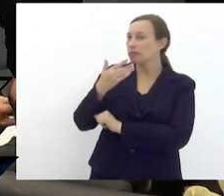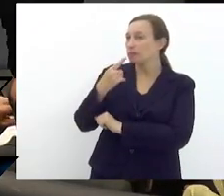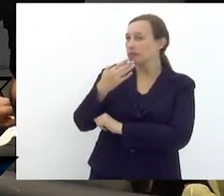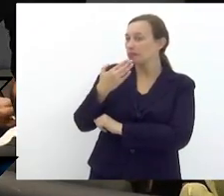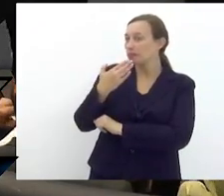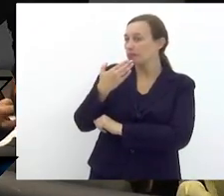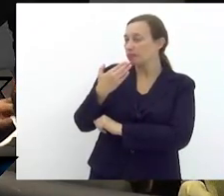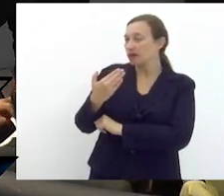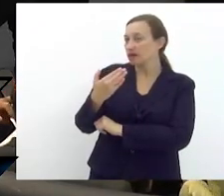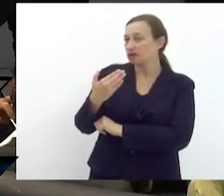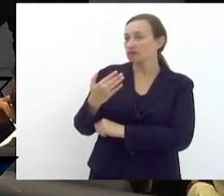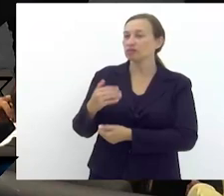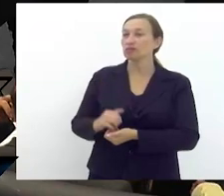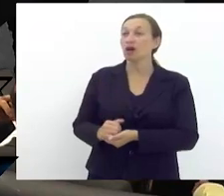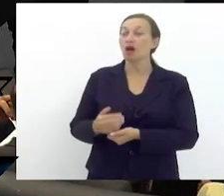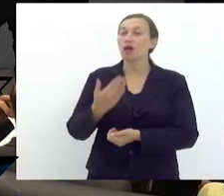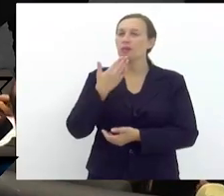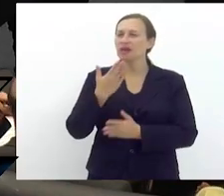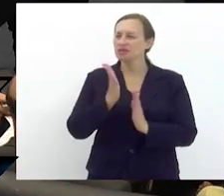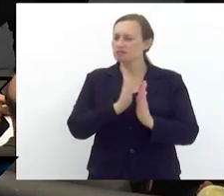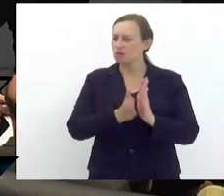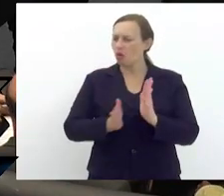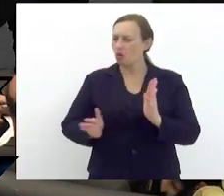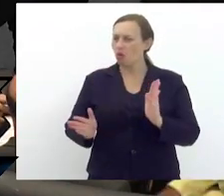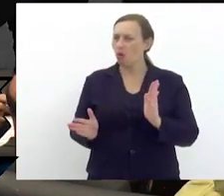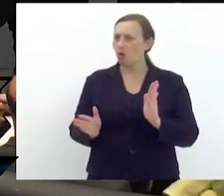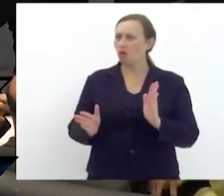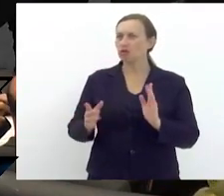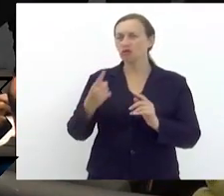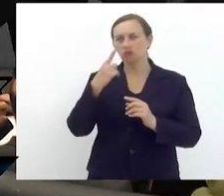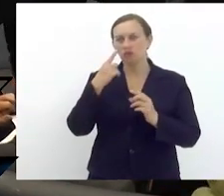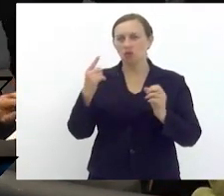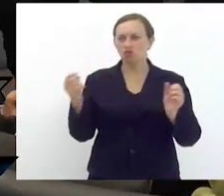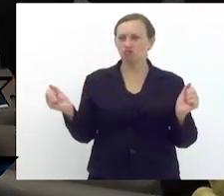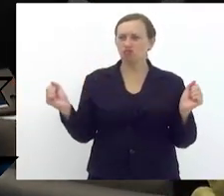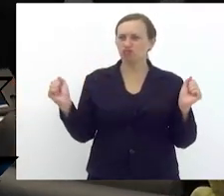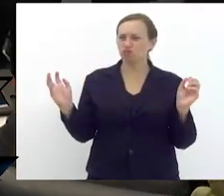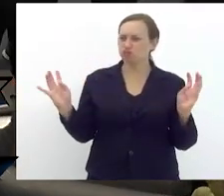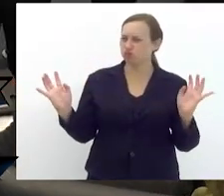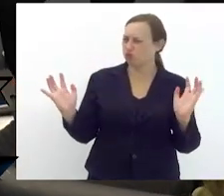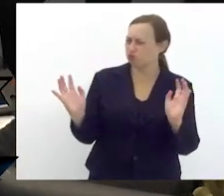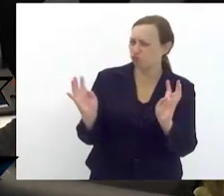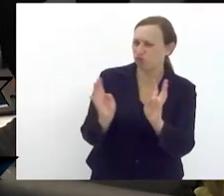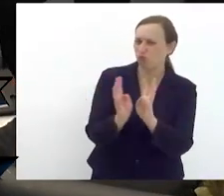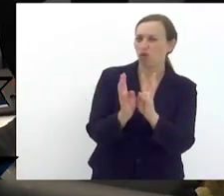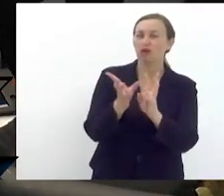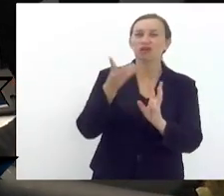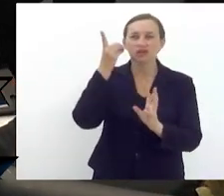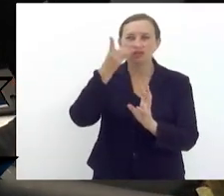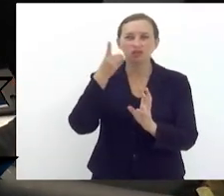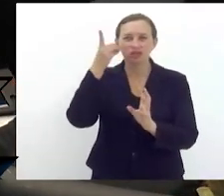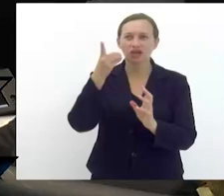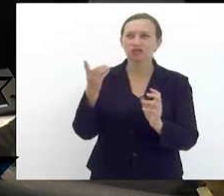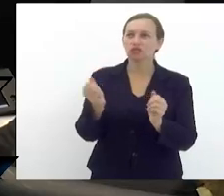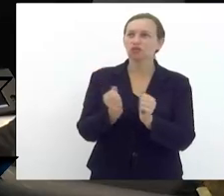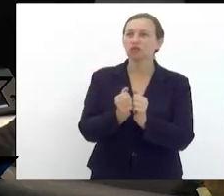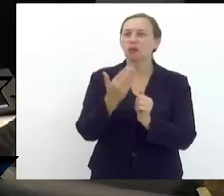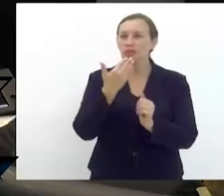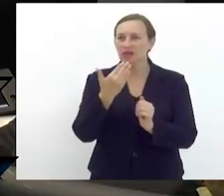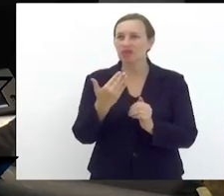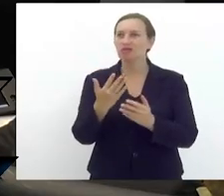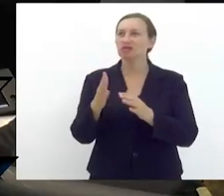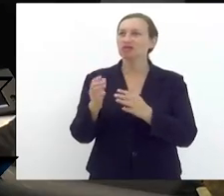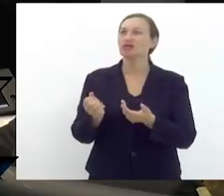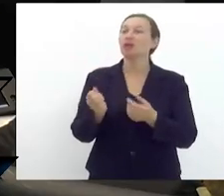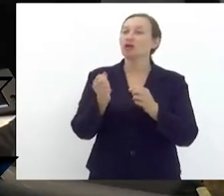a presença que chama a ordem aos senhores aí haja visto não é Deus